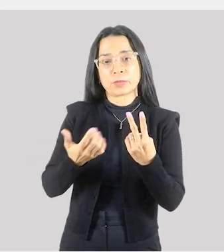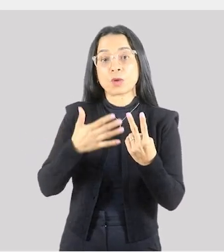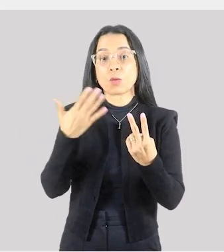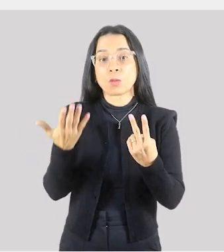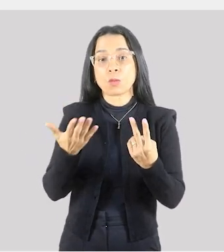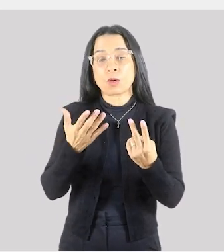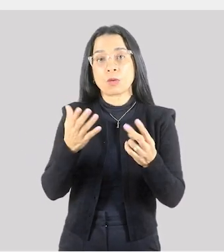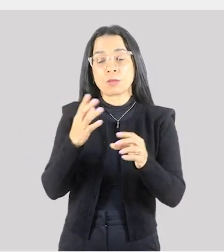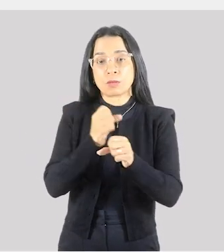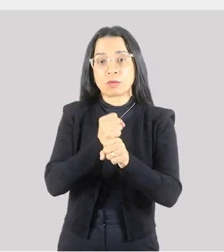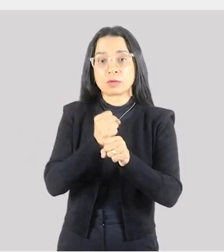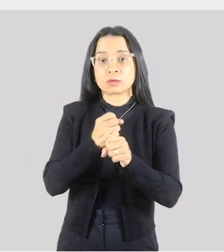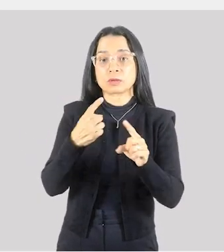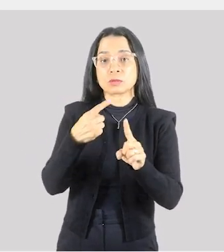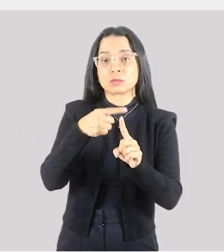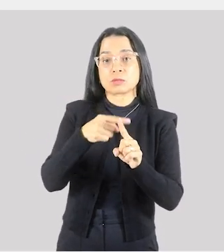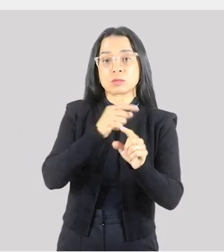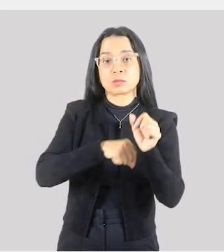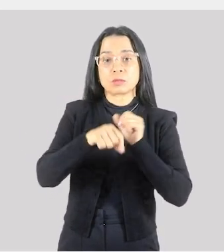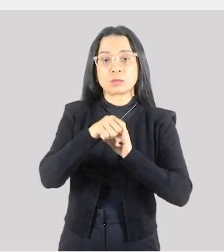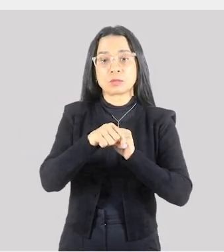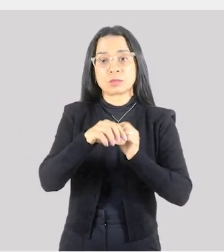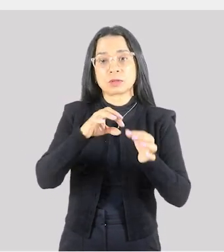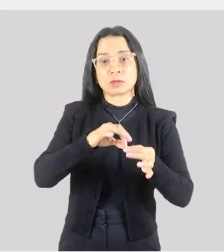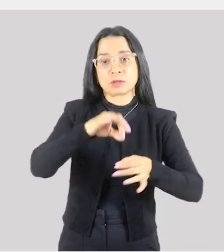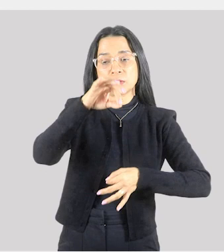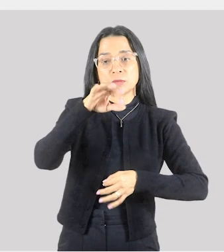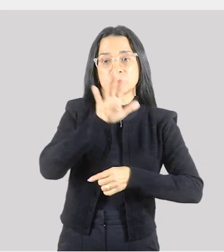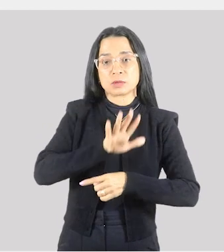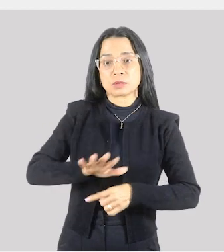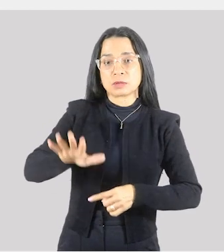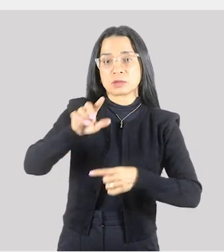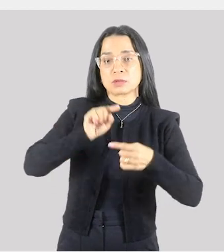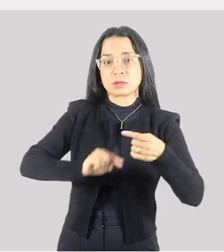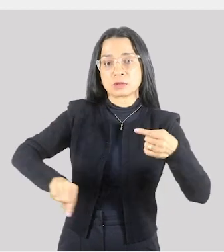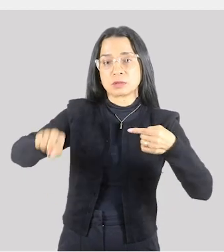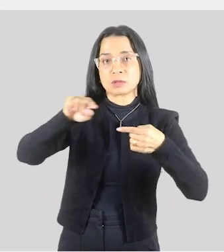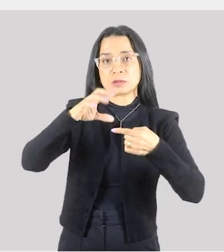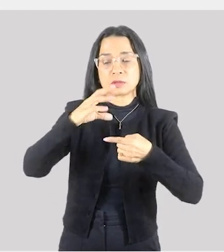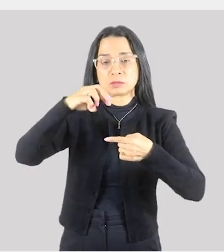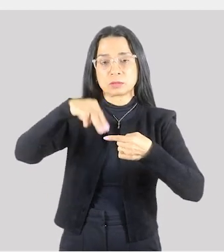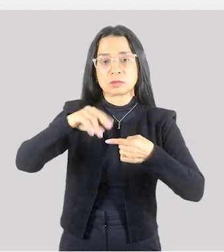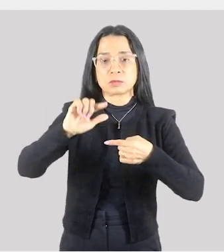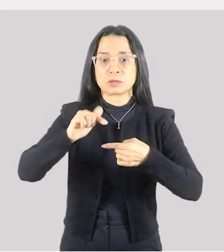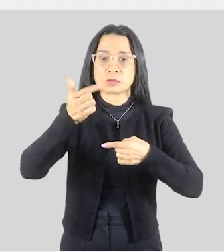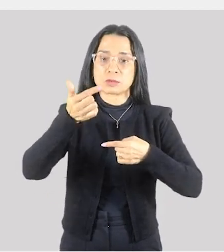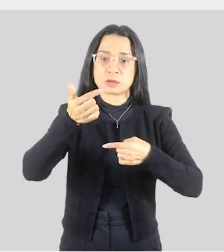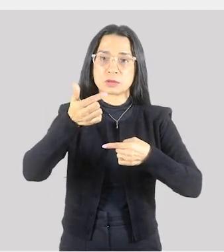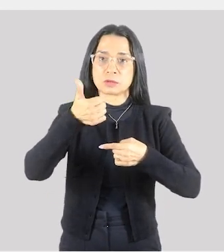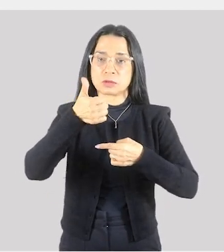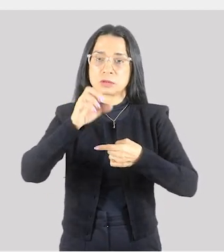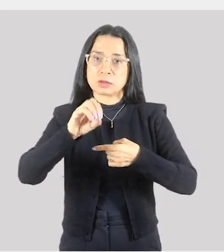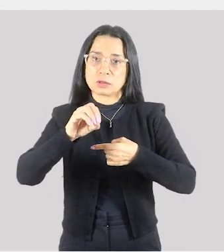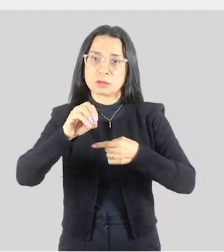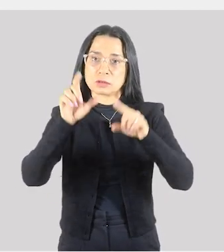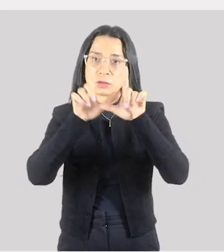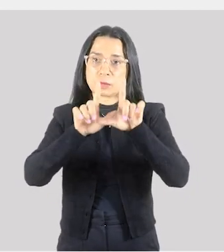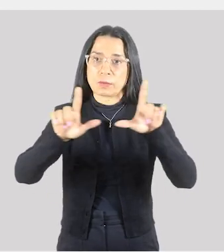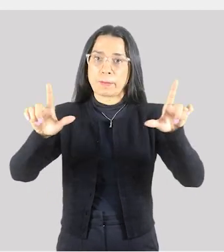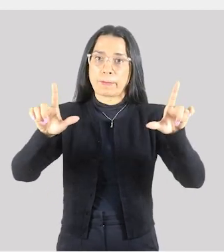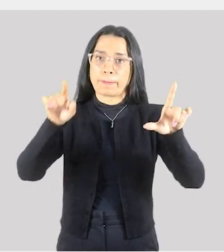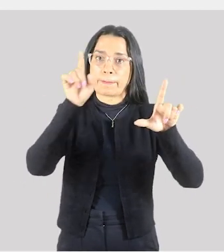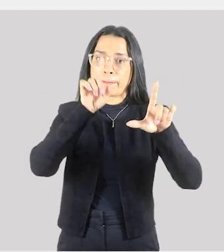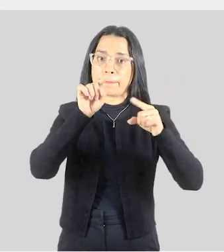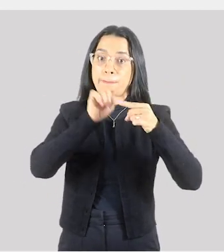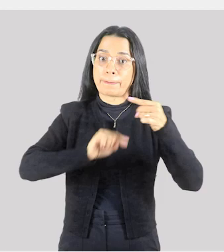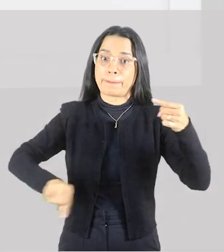a soma das medidas das áreas em centímetros quadrados das 10 placas? Turma,